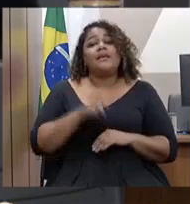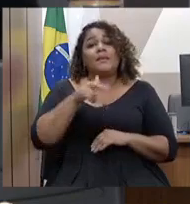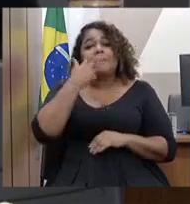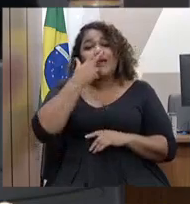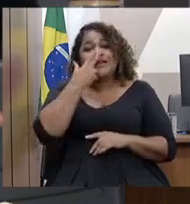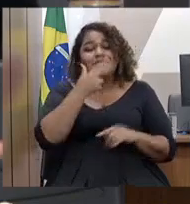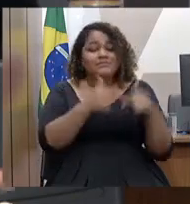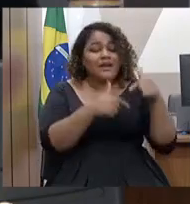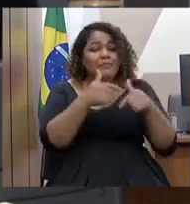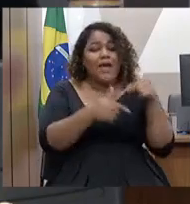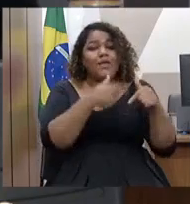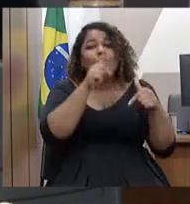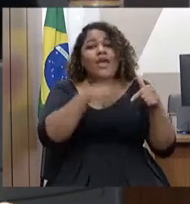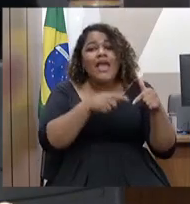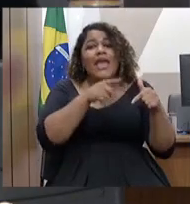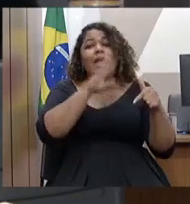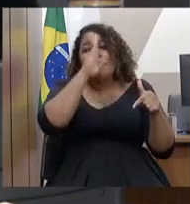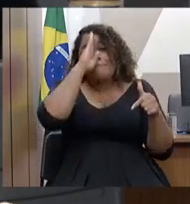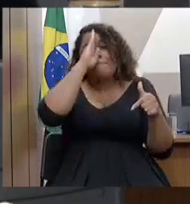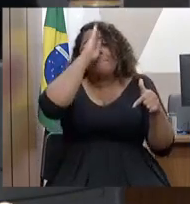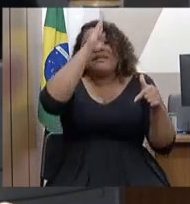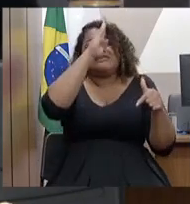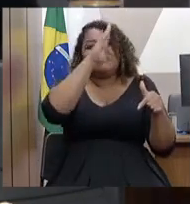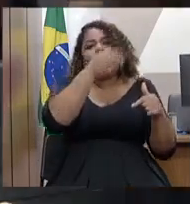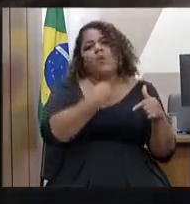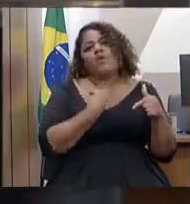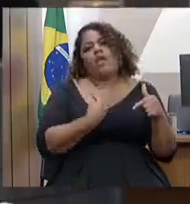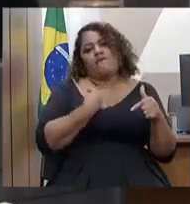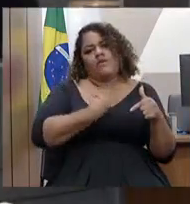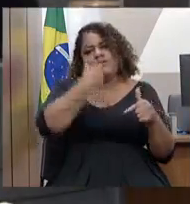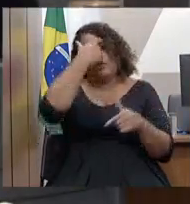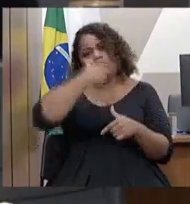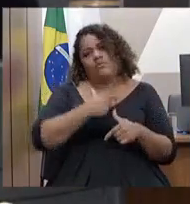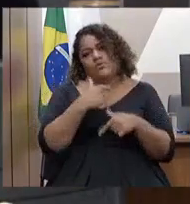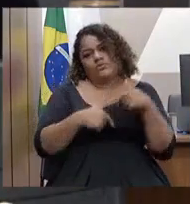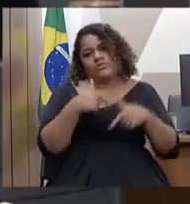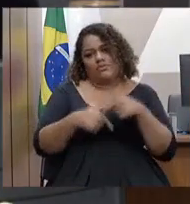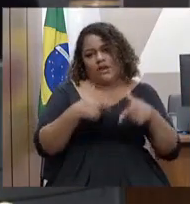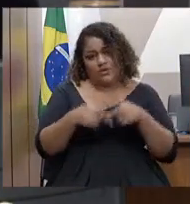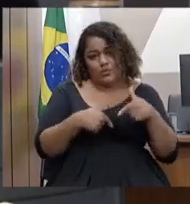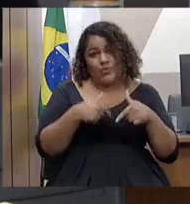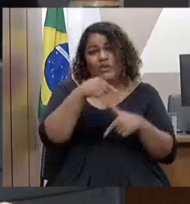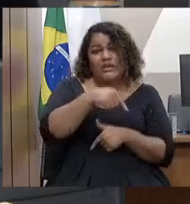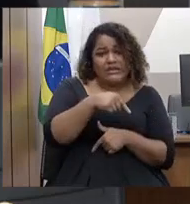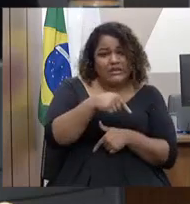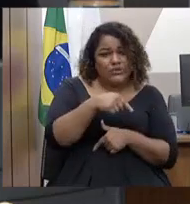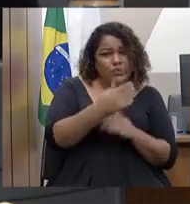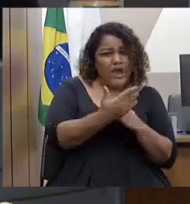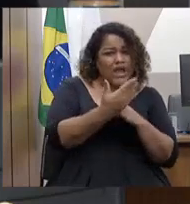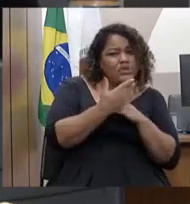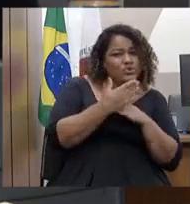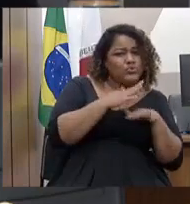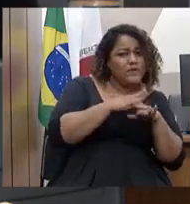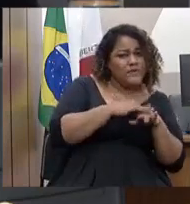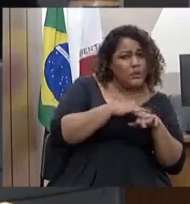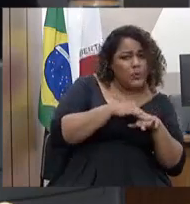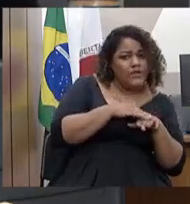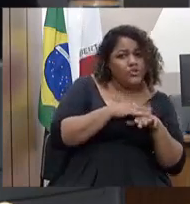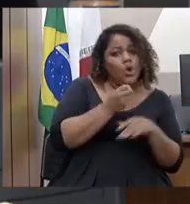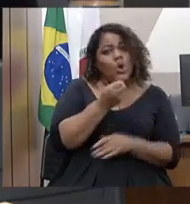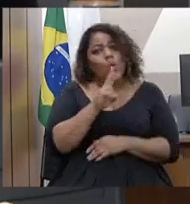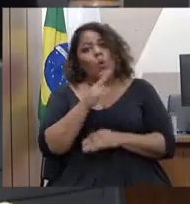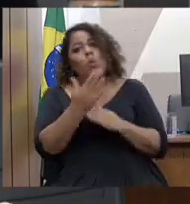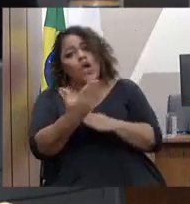trabalhadores como trabalho pode favorecer a saúde ou a doença né eu eu e aí